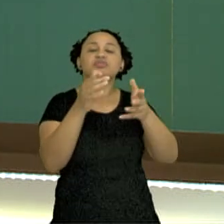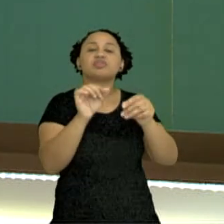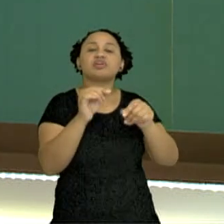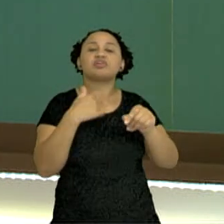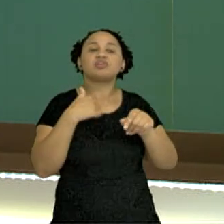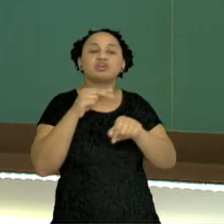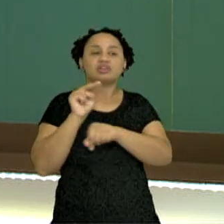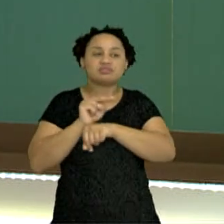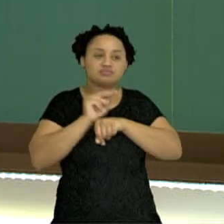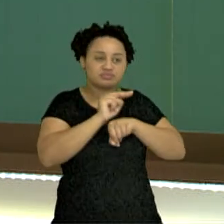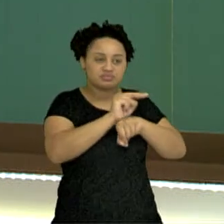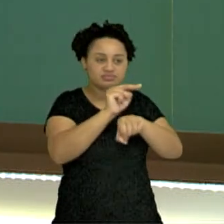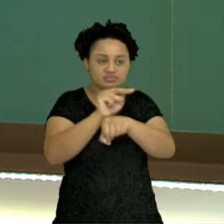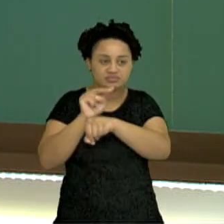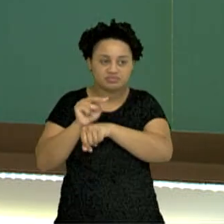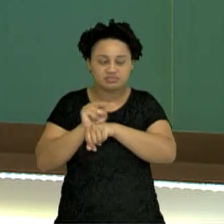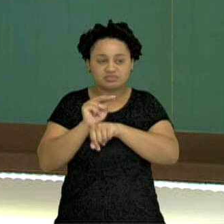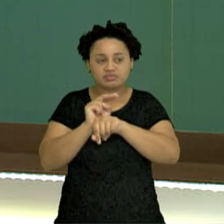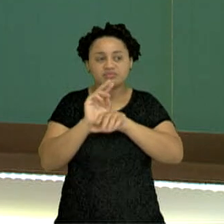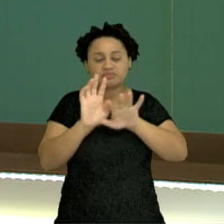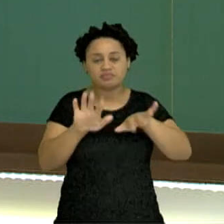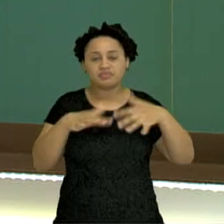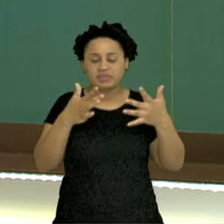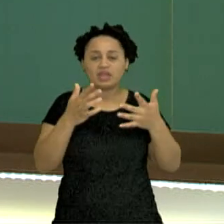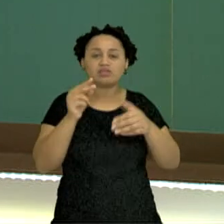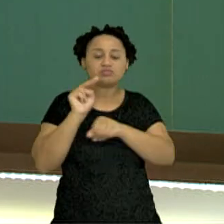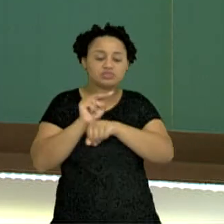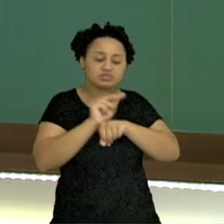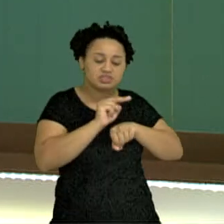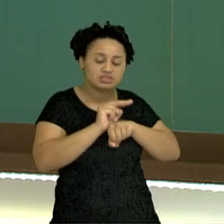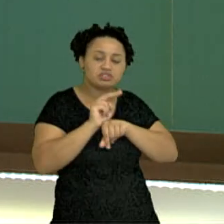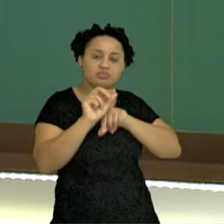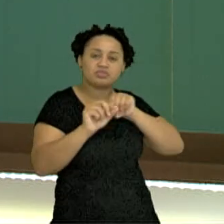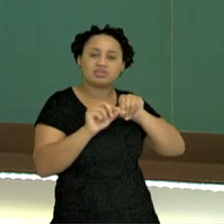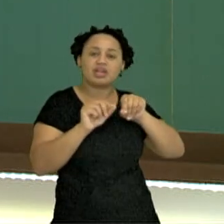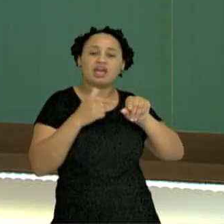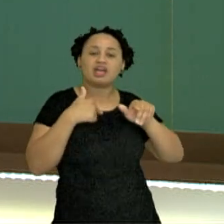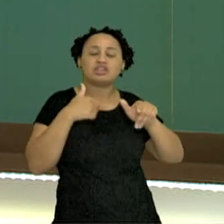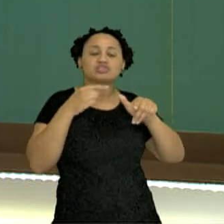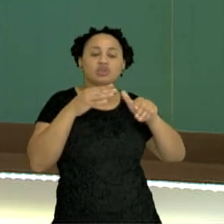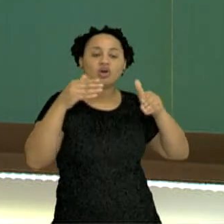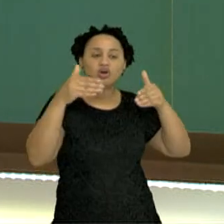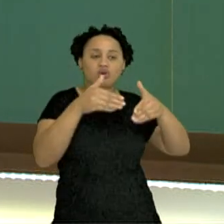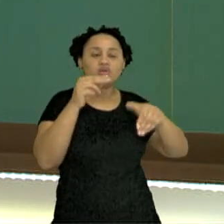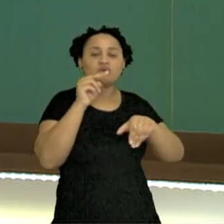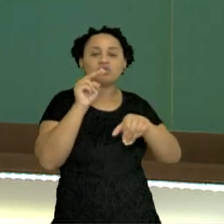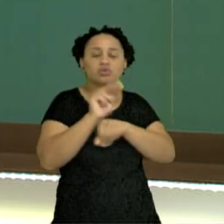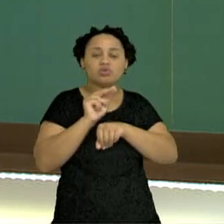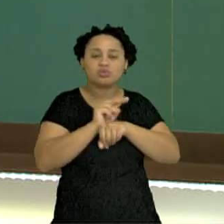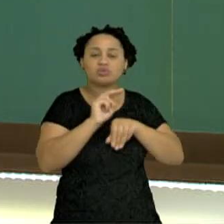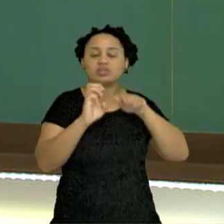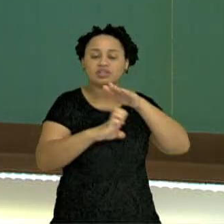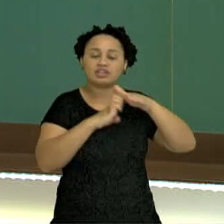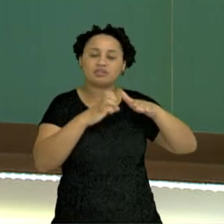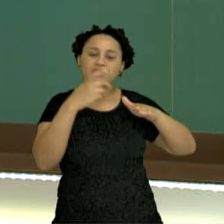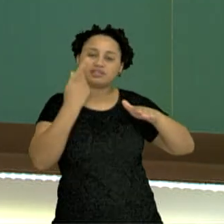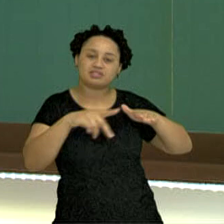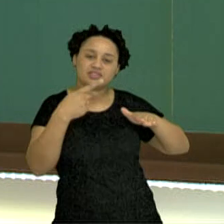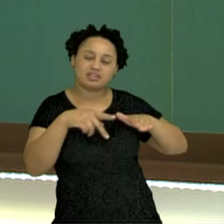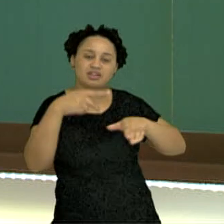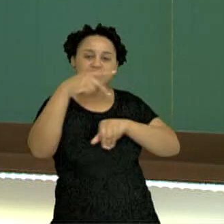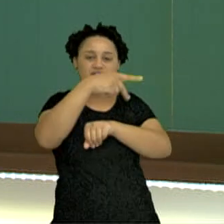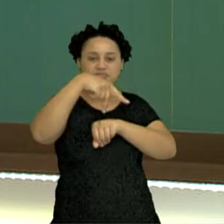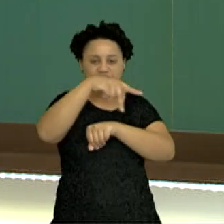prática do protecionismo, tá? Que o protecionismo é uma política que visa proteger a economia de